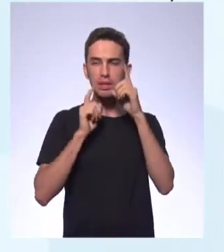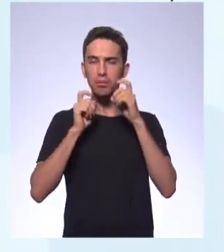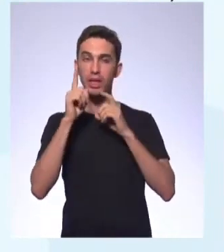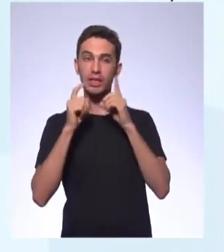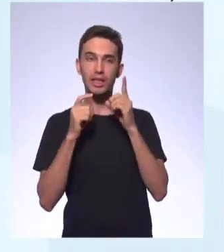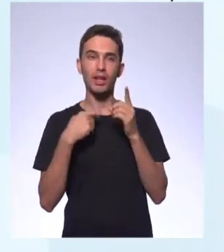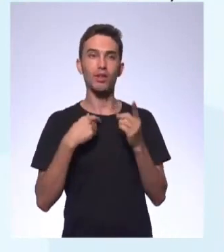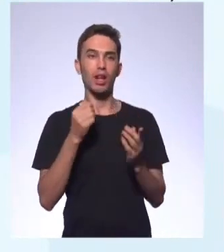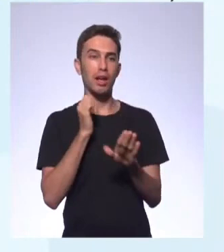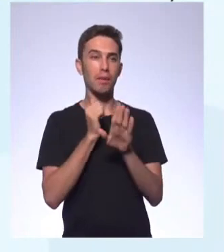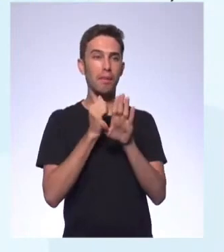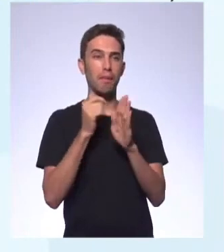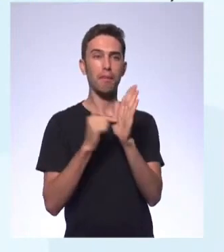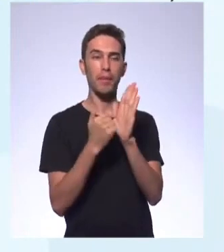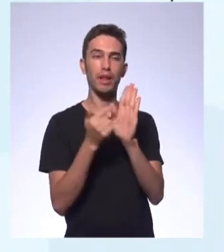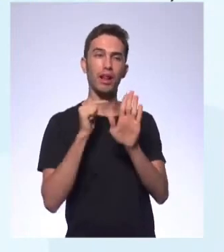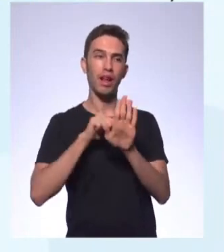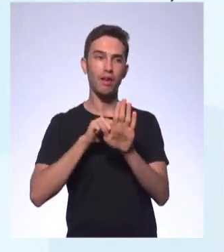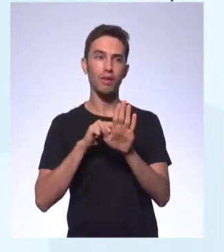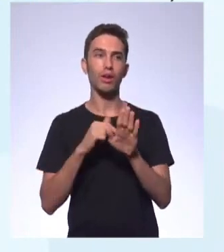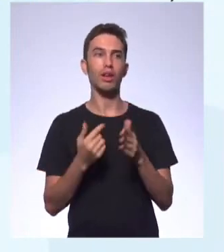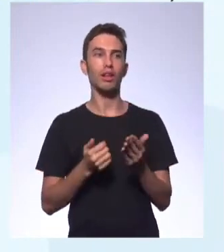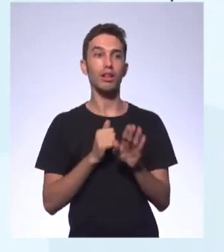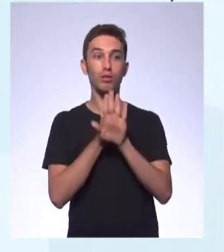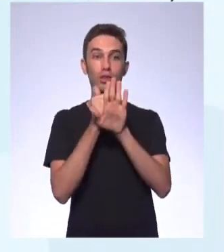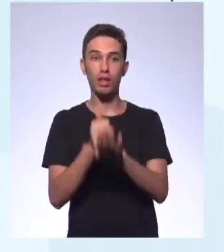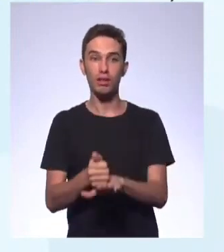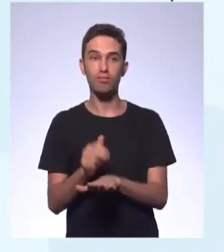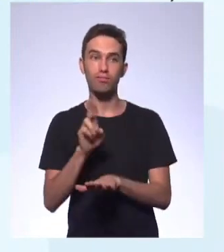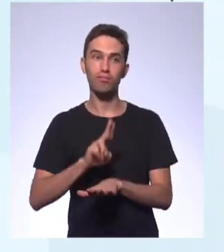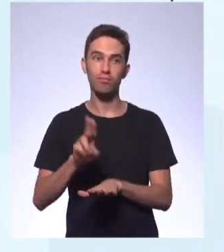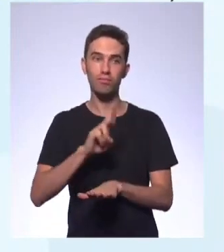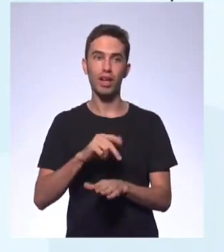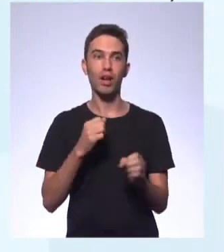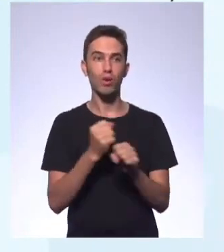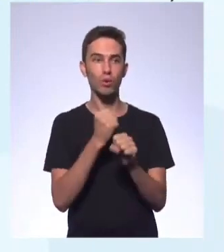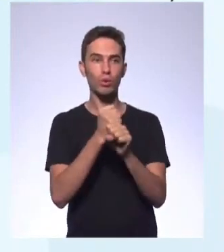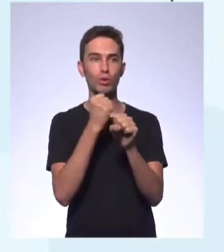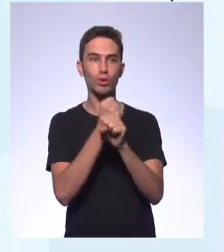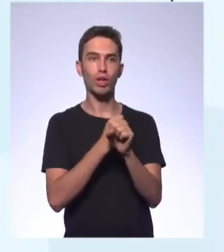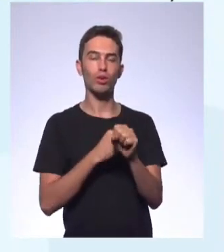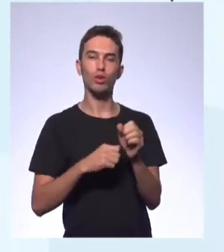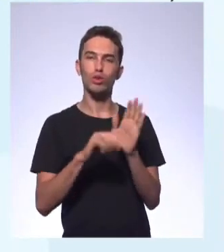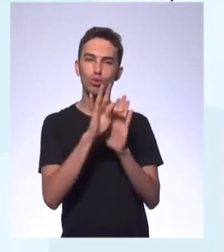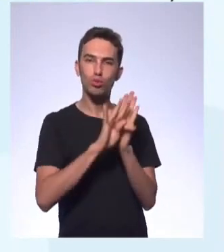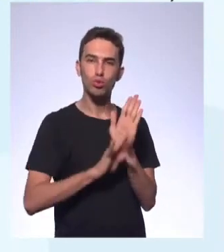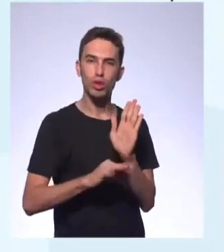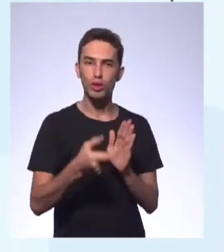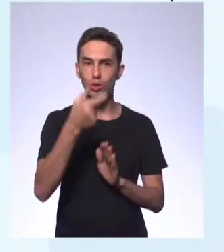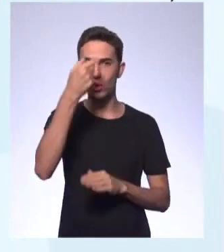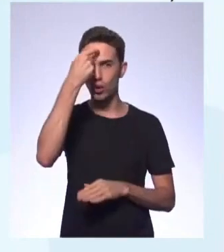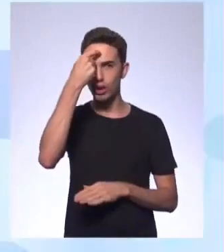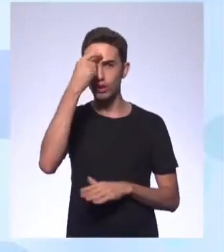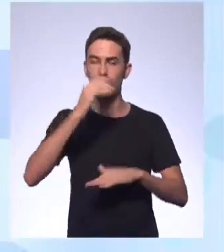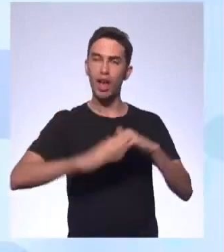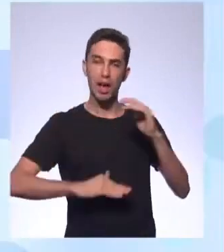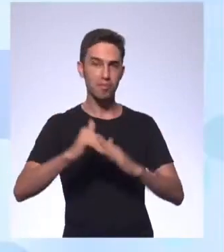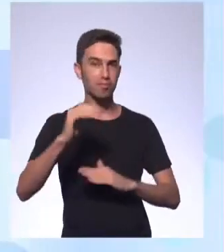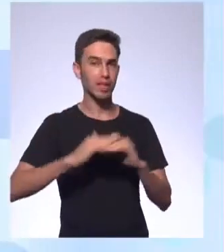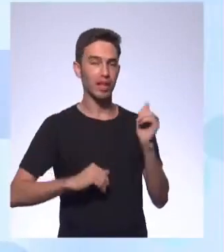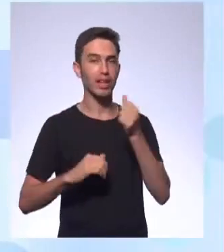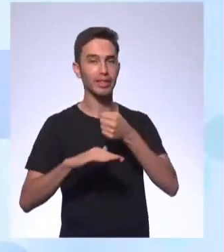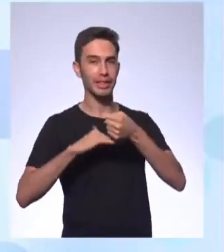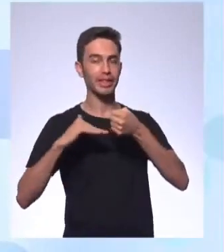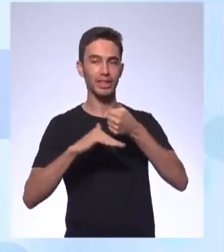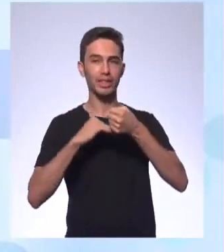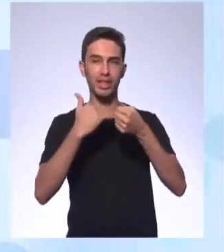construção coesiva de um texto. Habilidade essencial. Então vamos lá Esta essa foi a aula. habilidade essencial que nós percorremos ao longo de toda